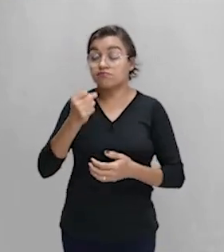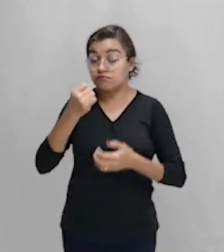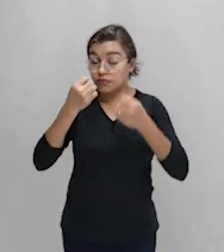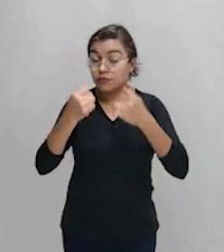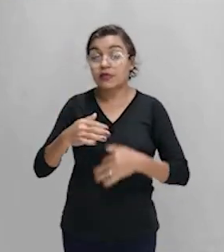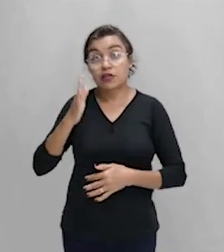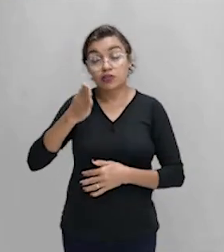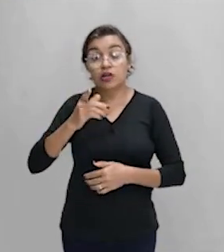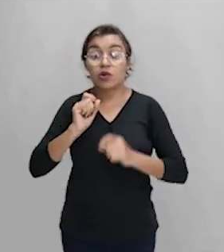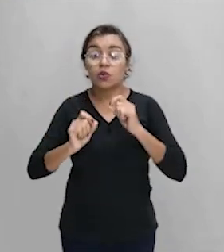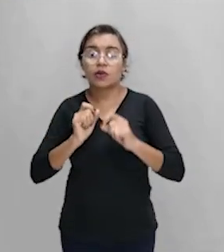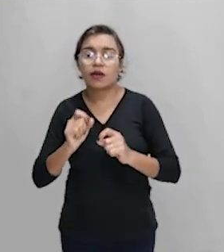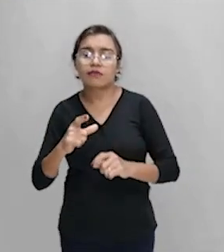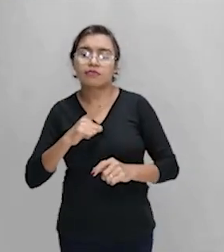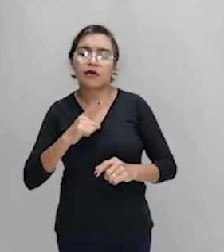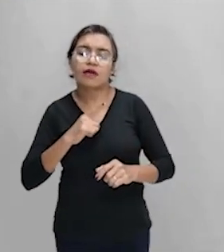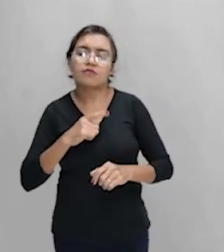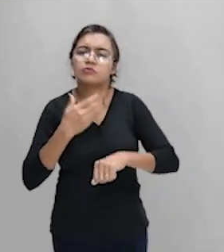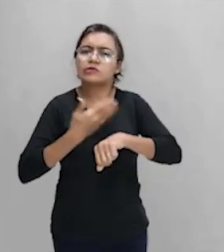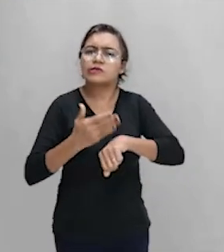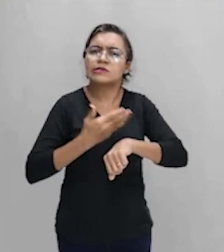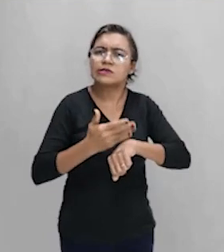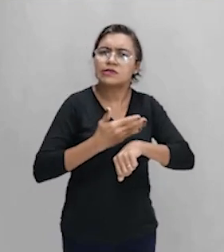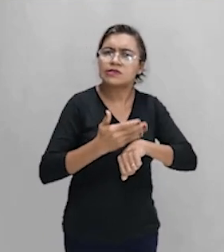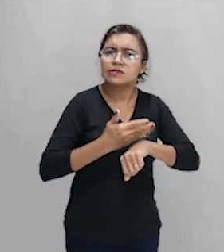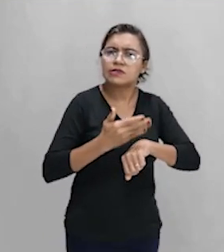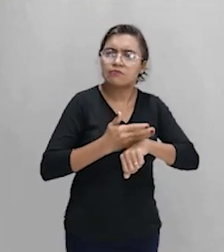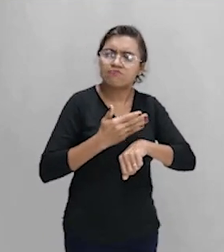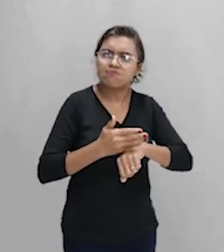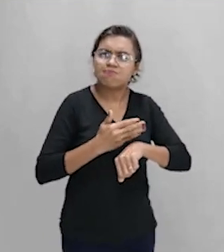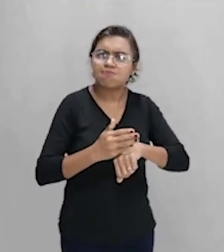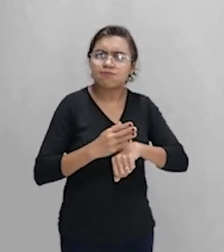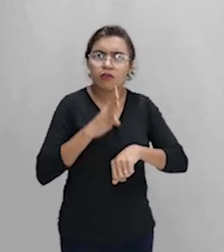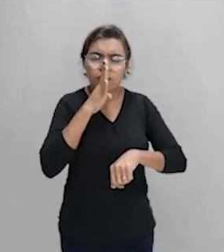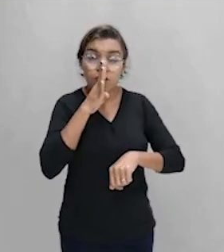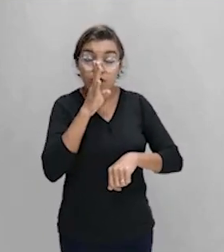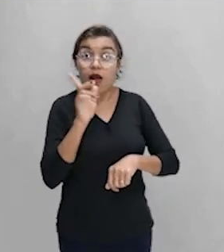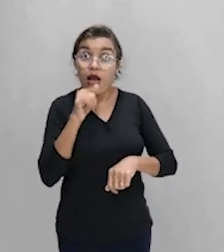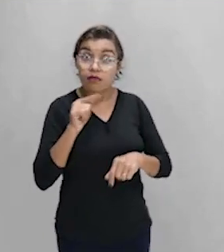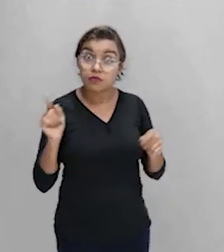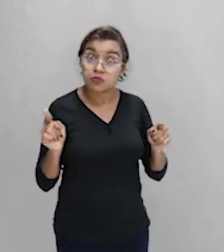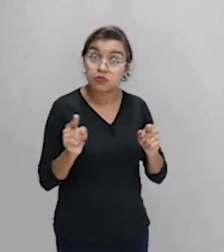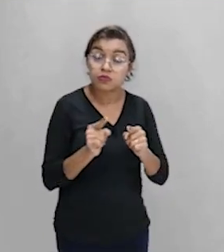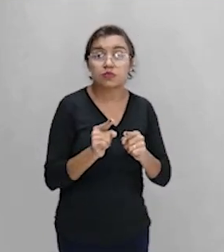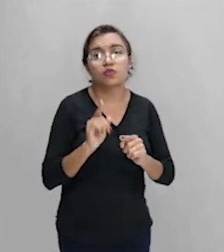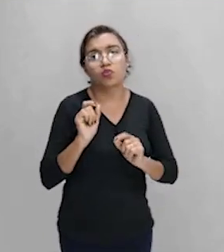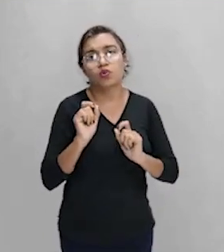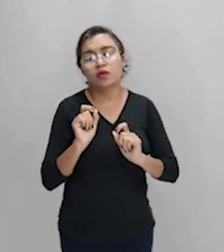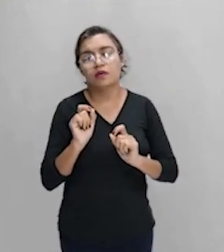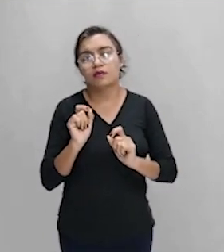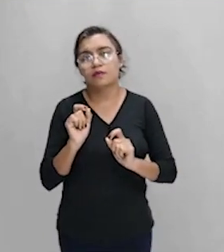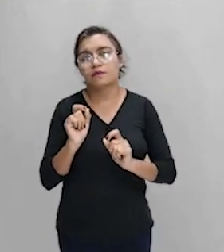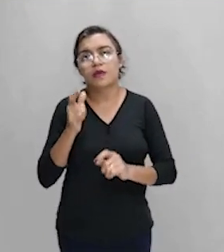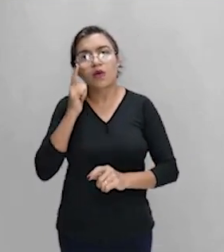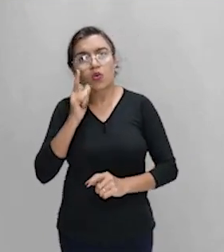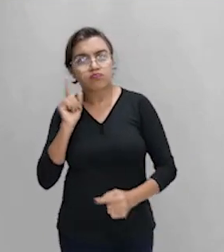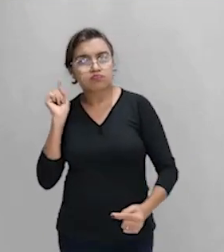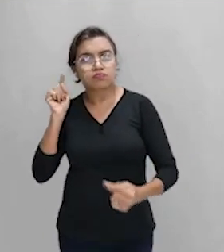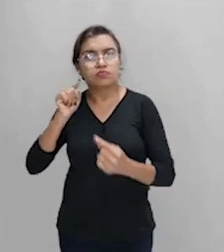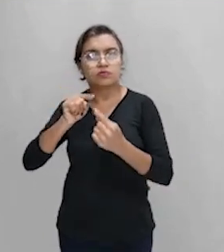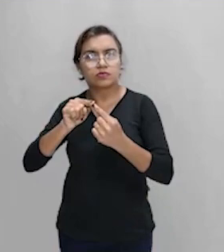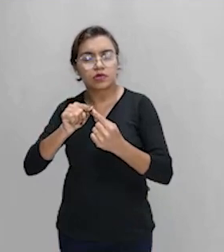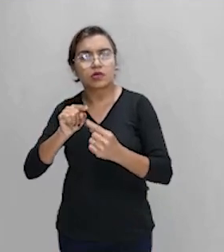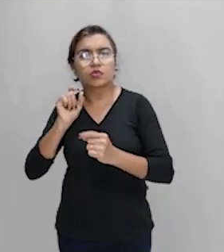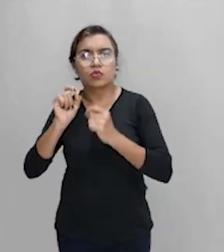a intensidade dos treinos são reduzidas. Por quê? Buscando que esse atleta